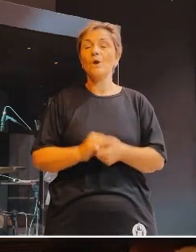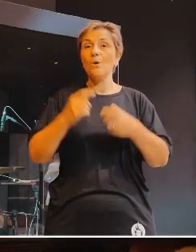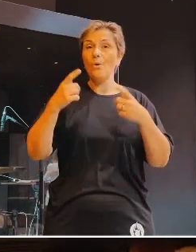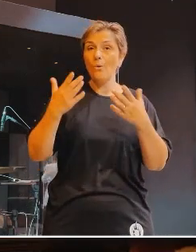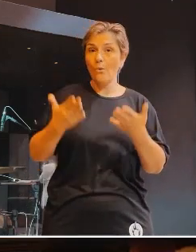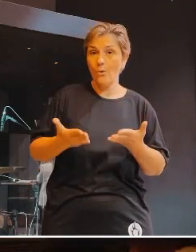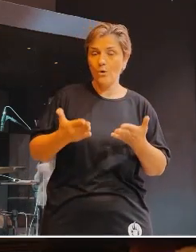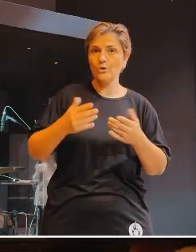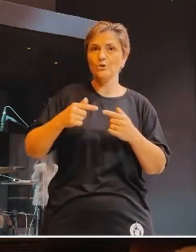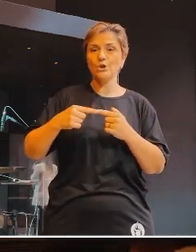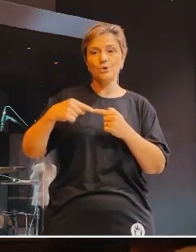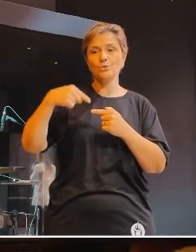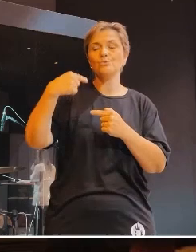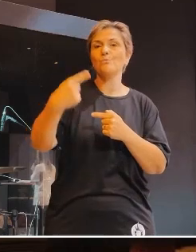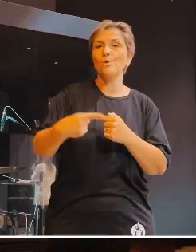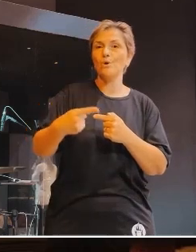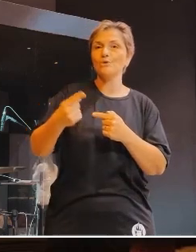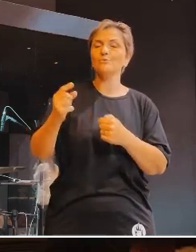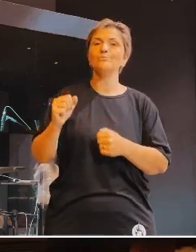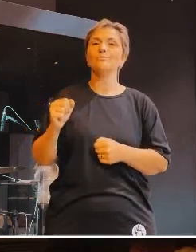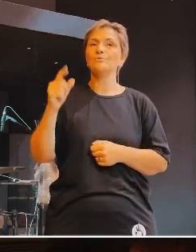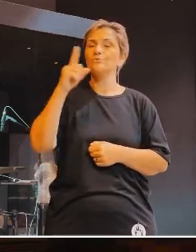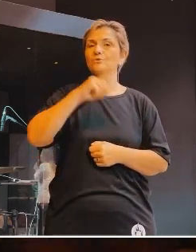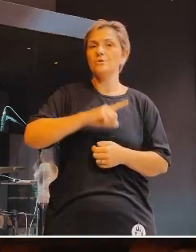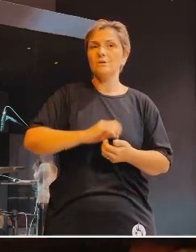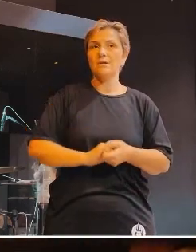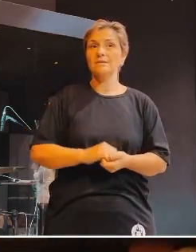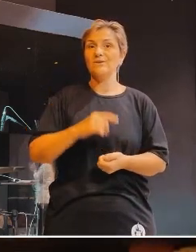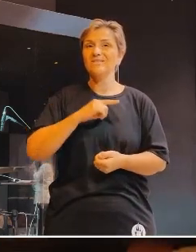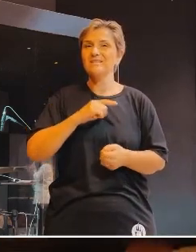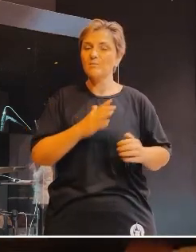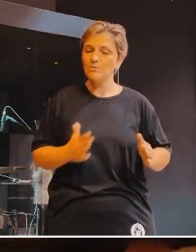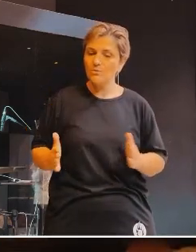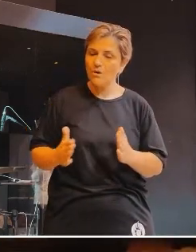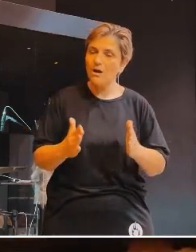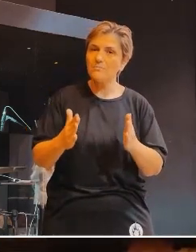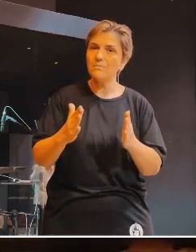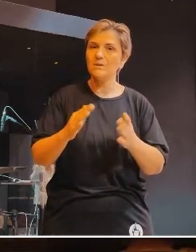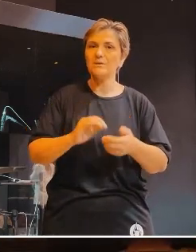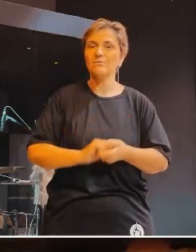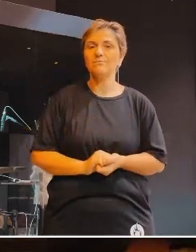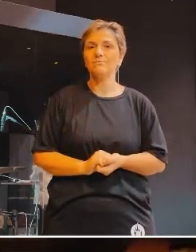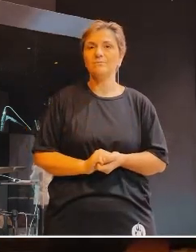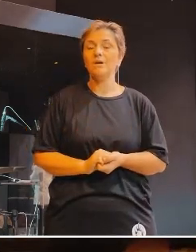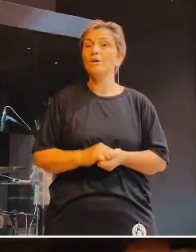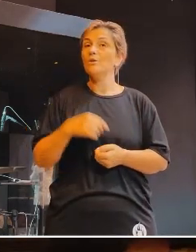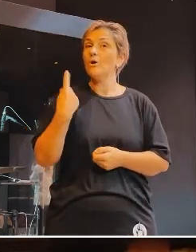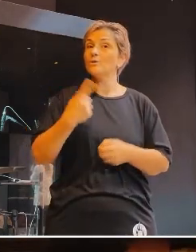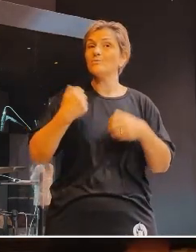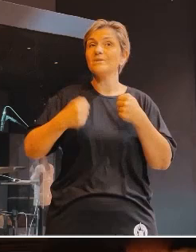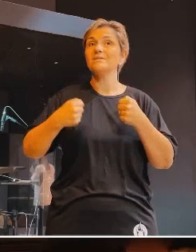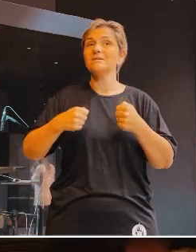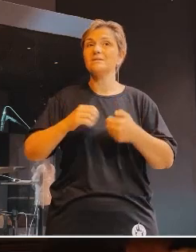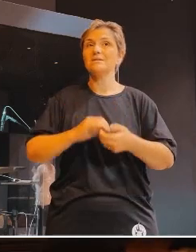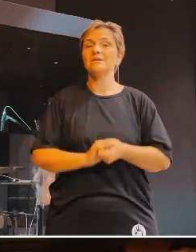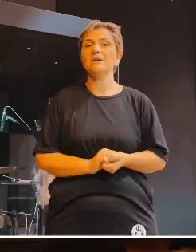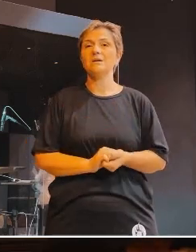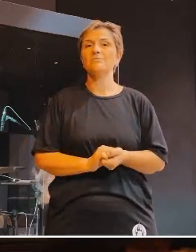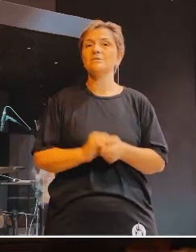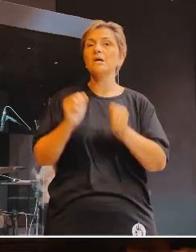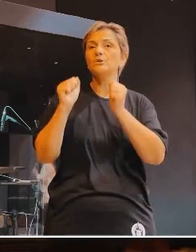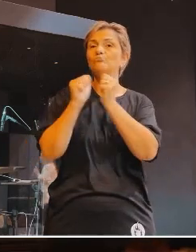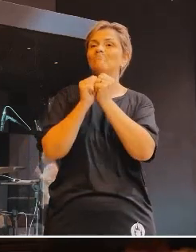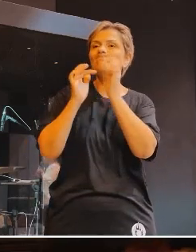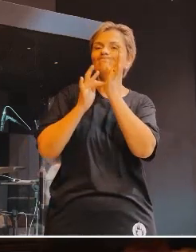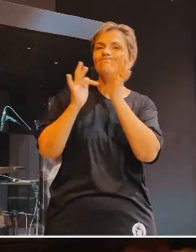hoje e nos próximos dias. Nós temos um caminho a trilhar e nós precisamos trilhar esse caminho com